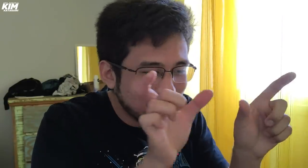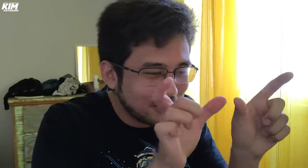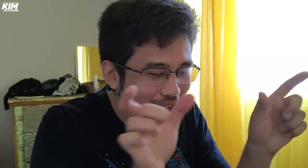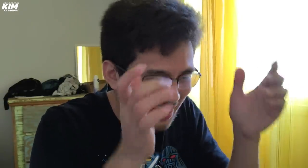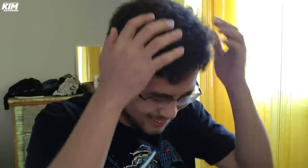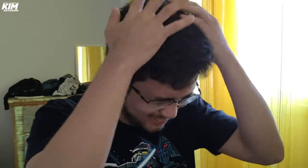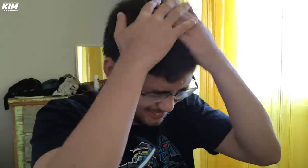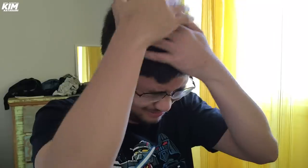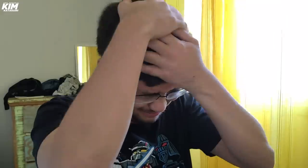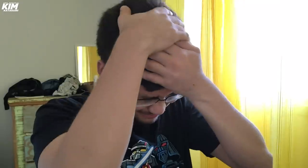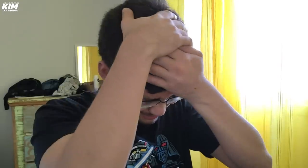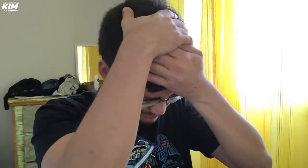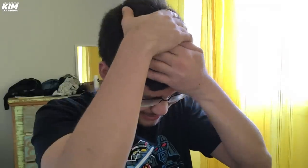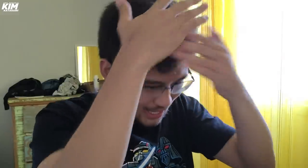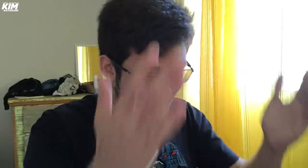prefeito do...